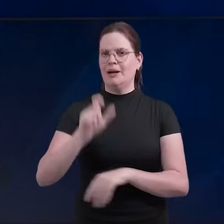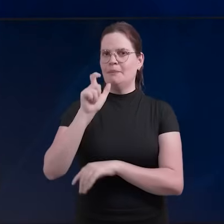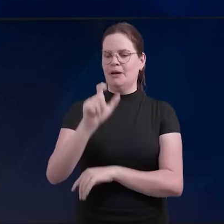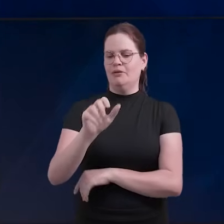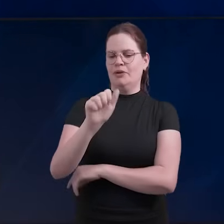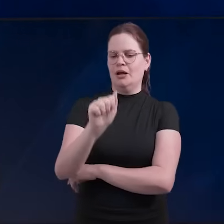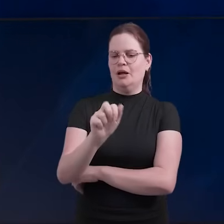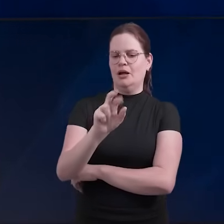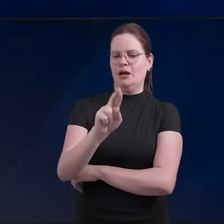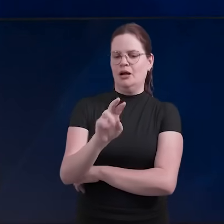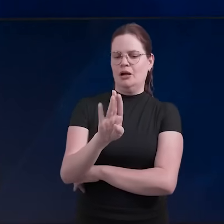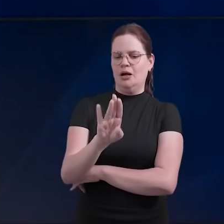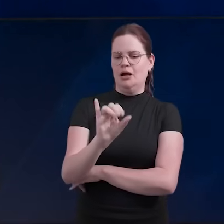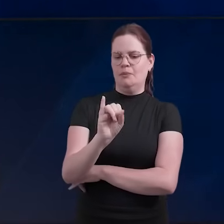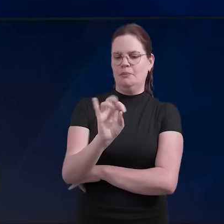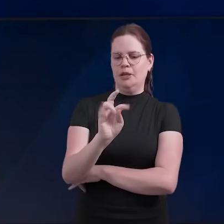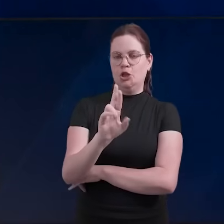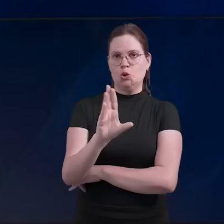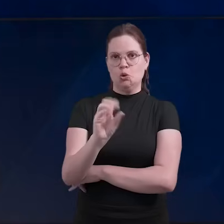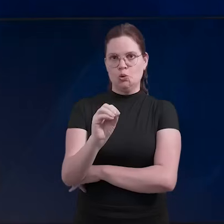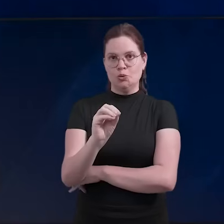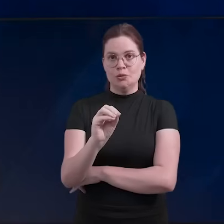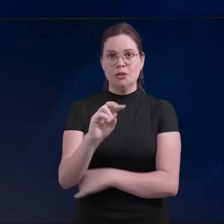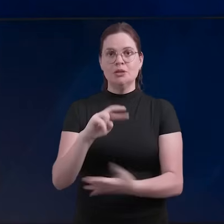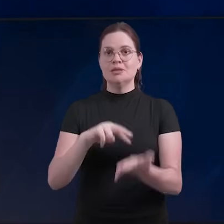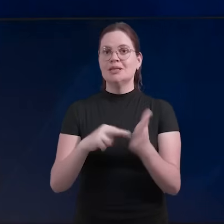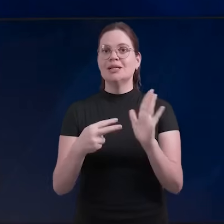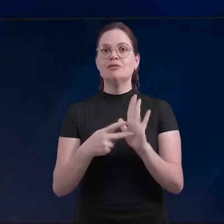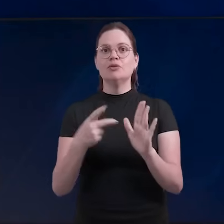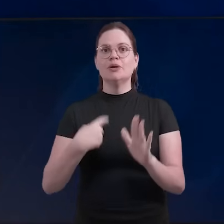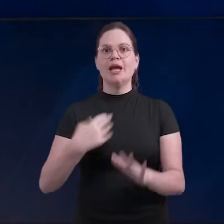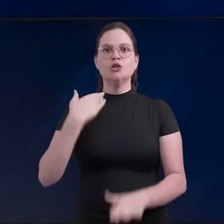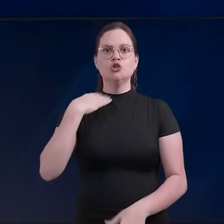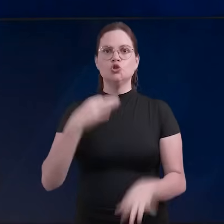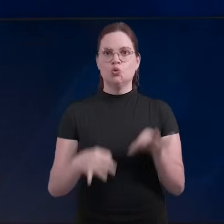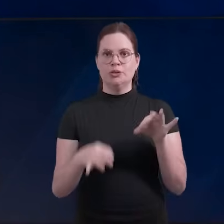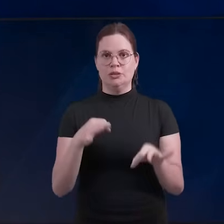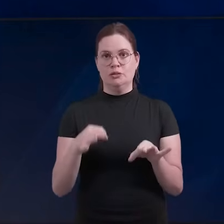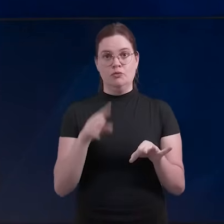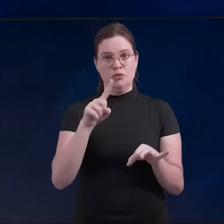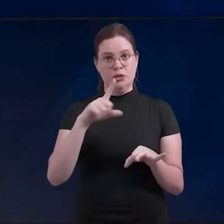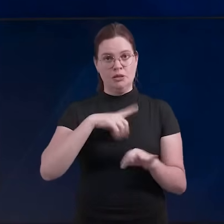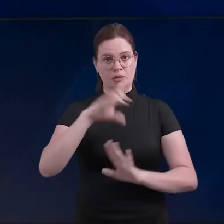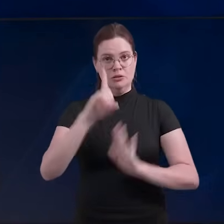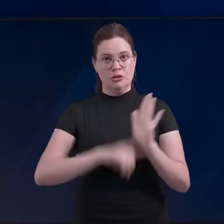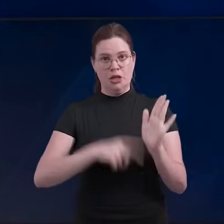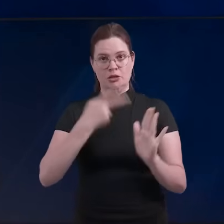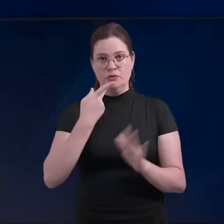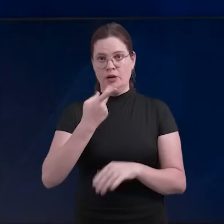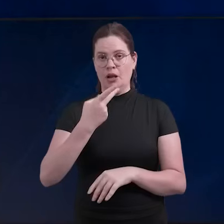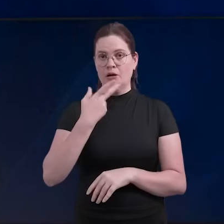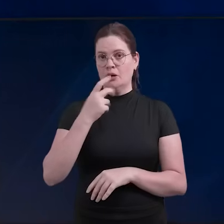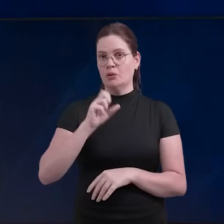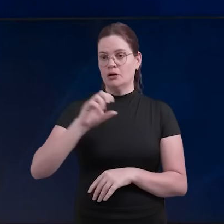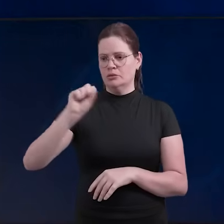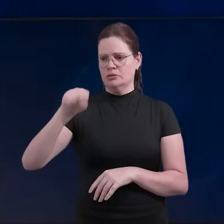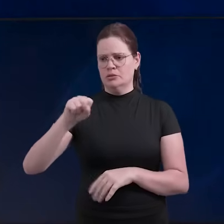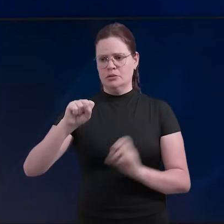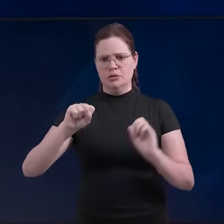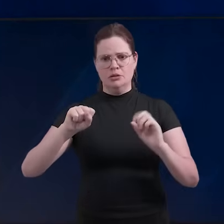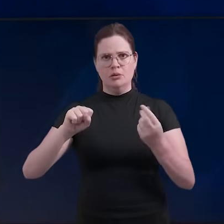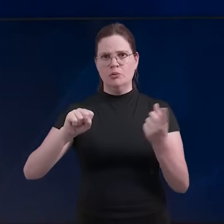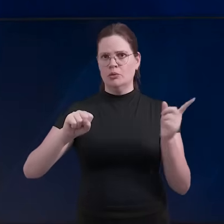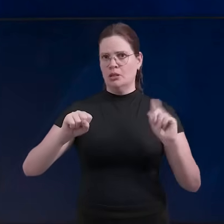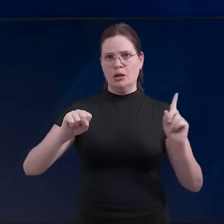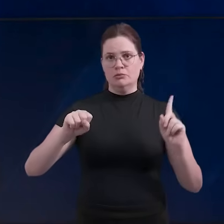palavra arbítrio vem de árbitro, ou seja, juiz. Você é juiz de si mesmo, você tem o direito de dizer sim ou não. É uma faculdade com a qual